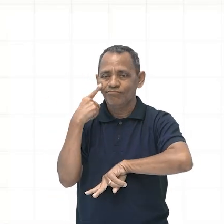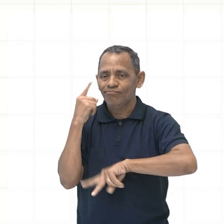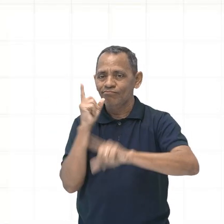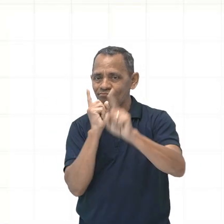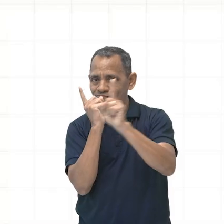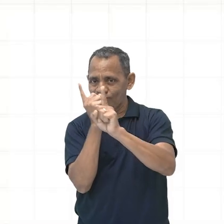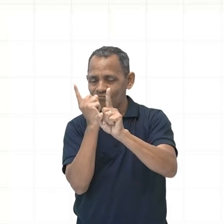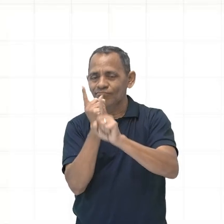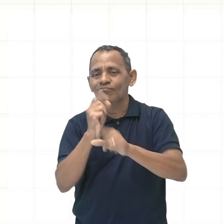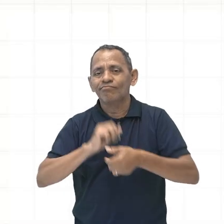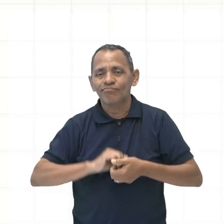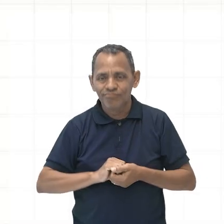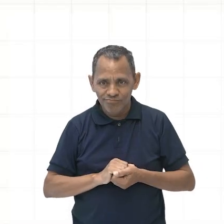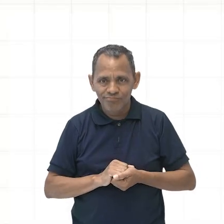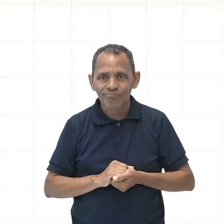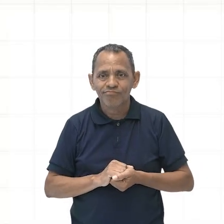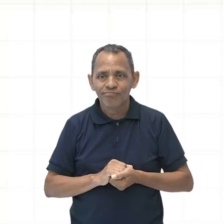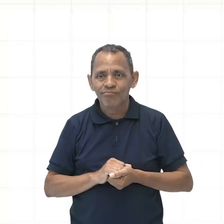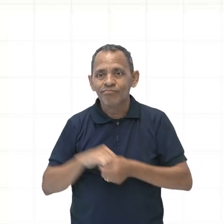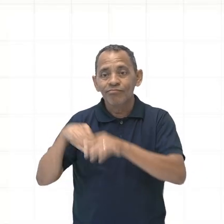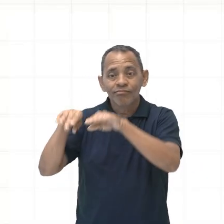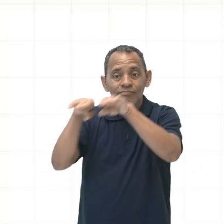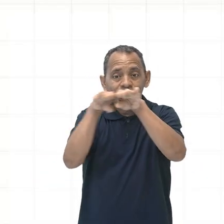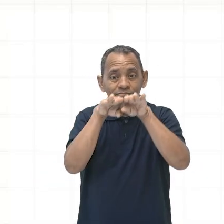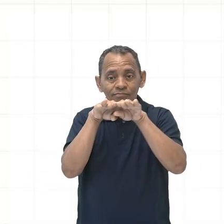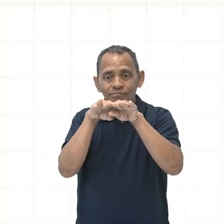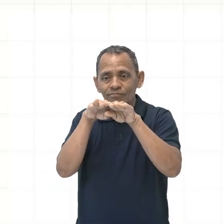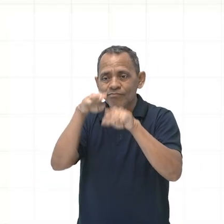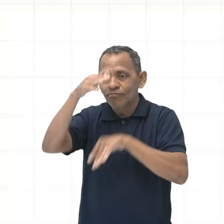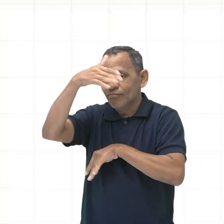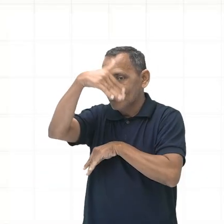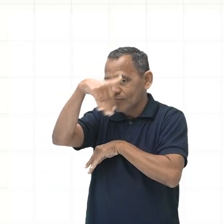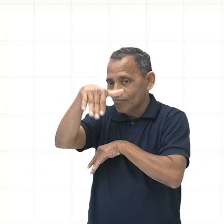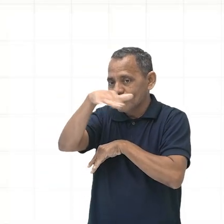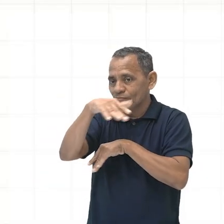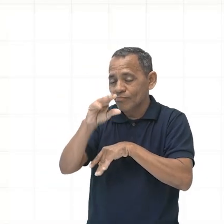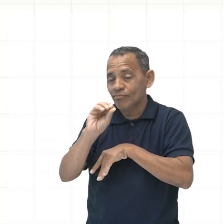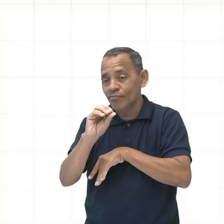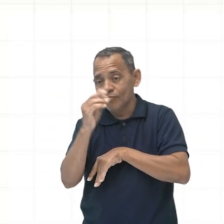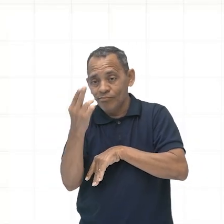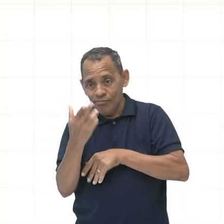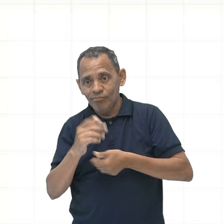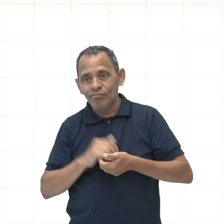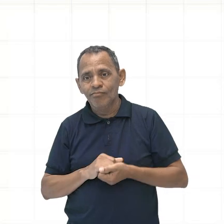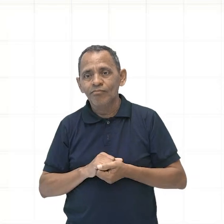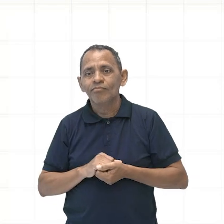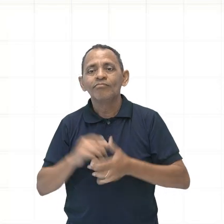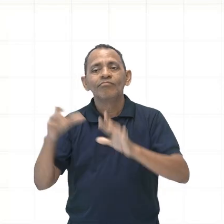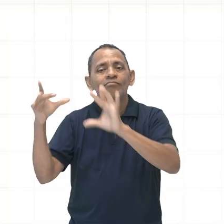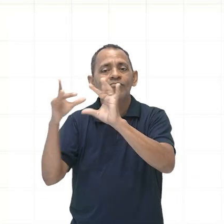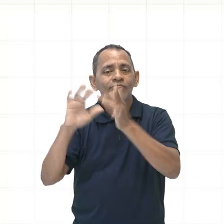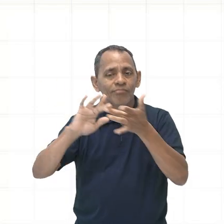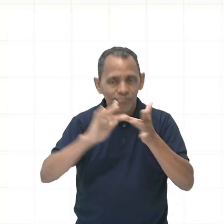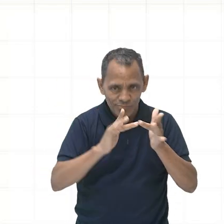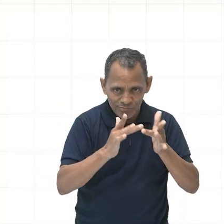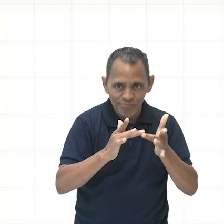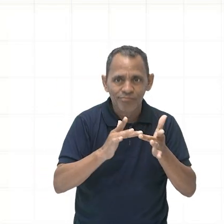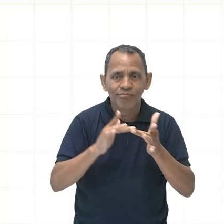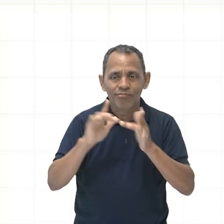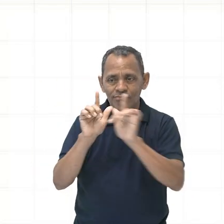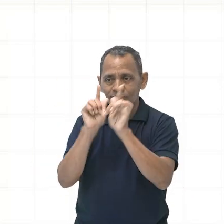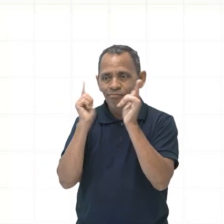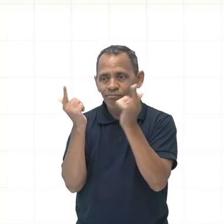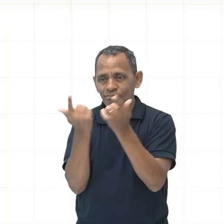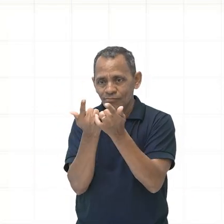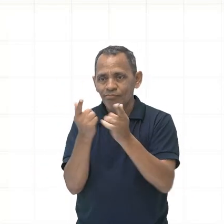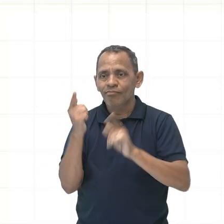tornando mais fácil visualizar padrões espaciais ou tendências no contexto geográfico. Então, aqui nós temos um